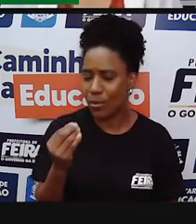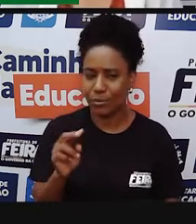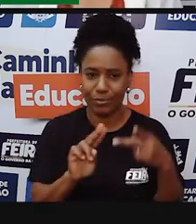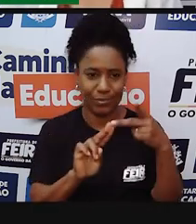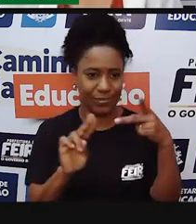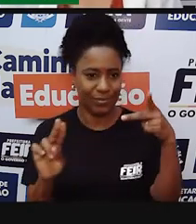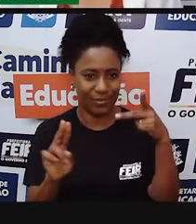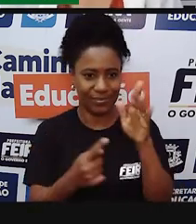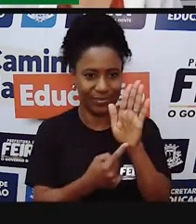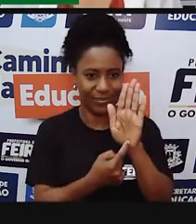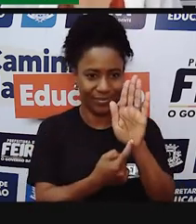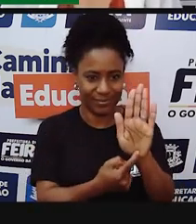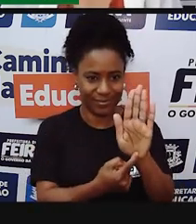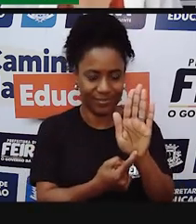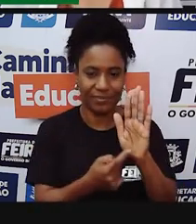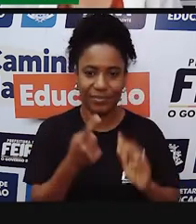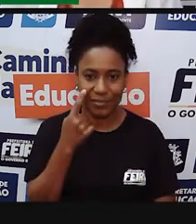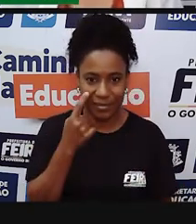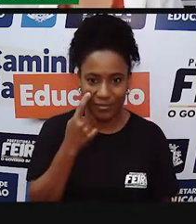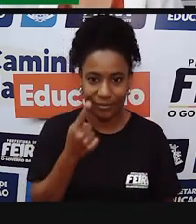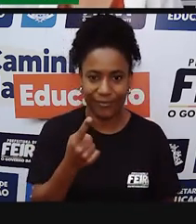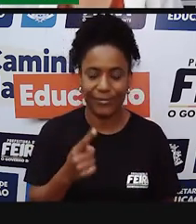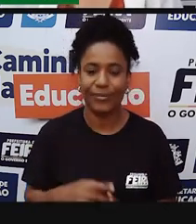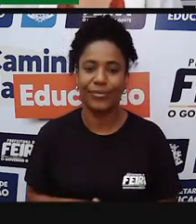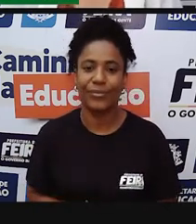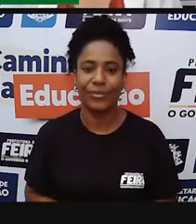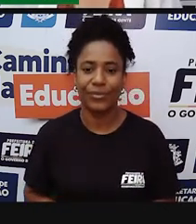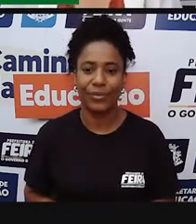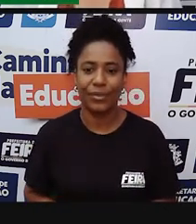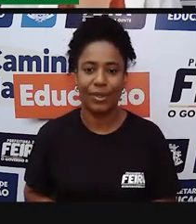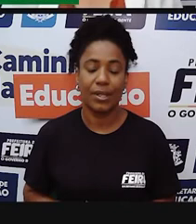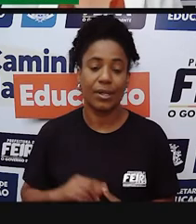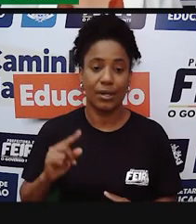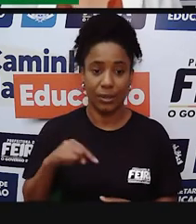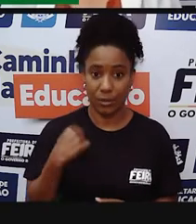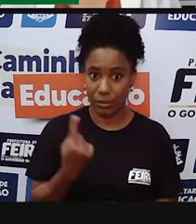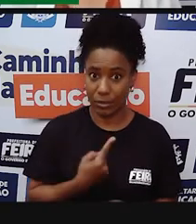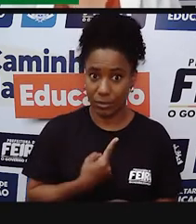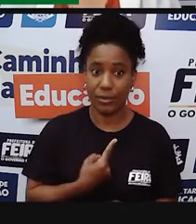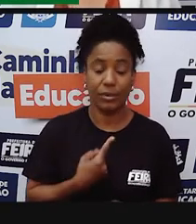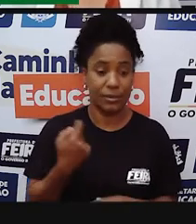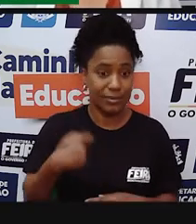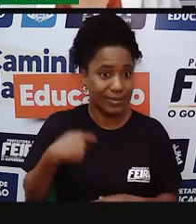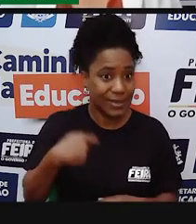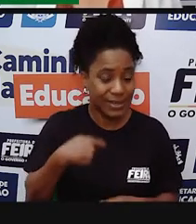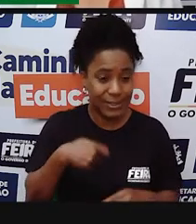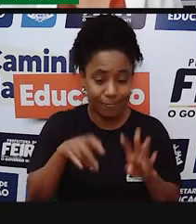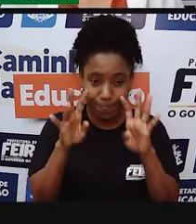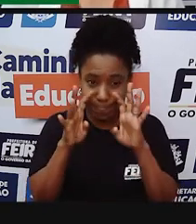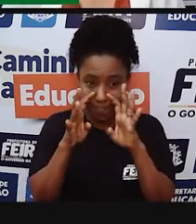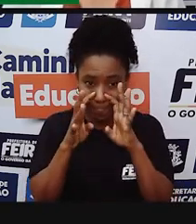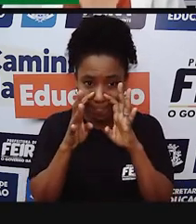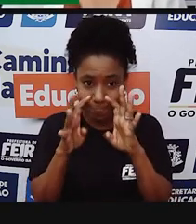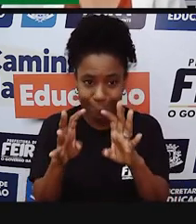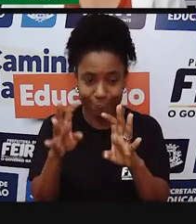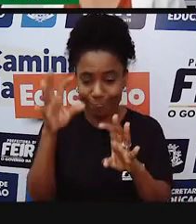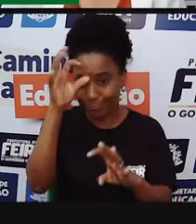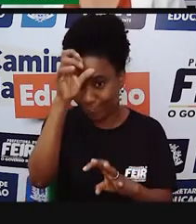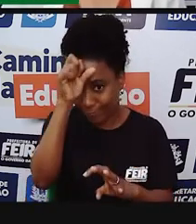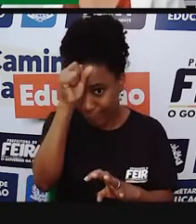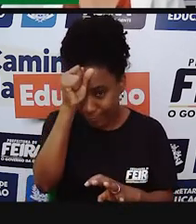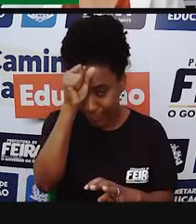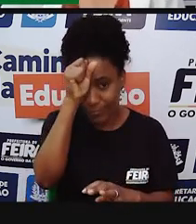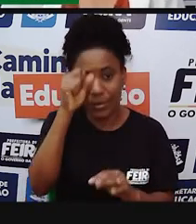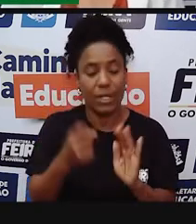inglês Ok como já foi dito o que nós precisamos prestar atenção é qual o